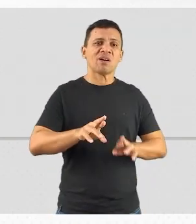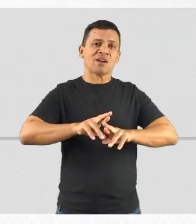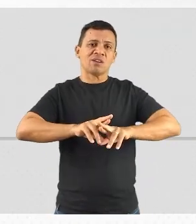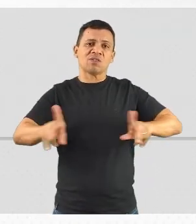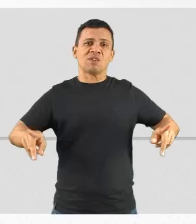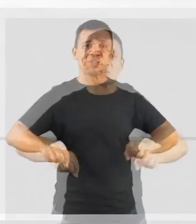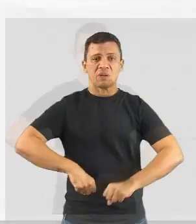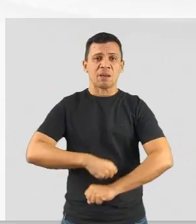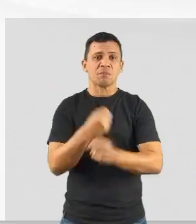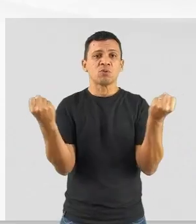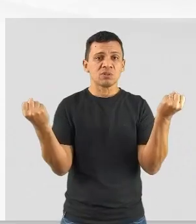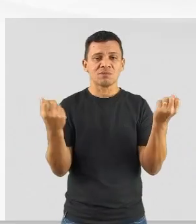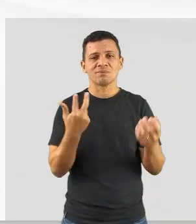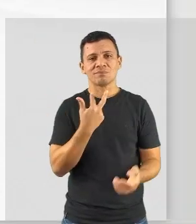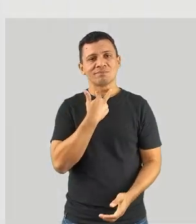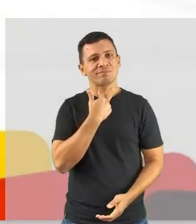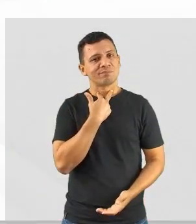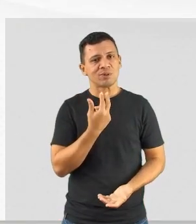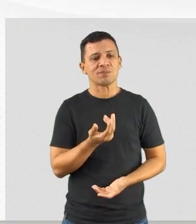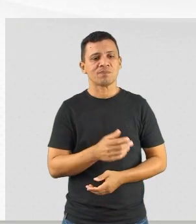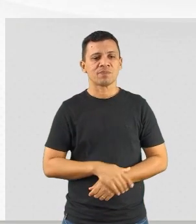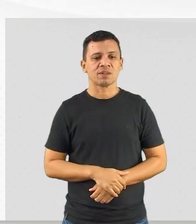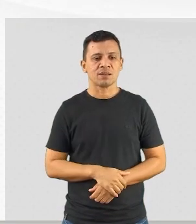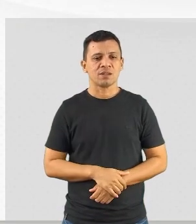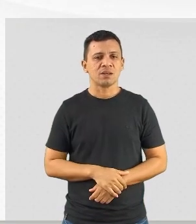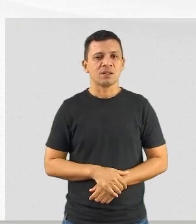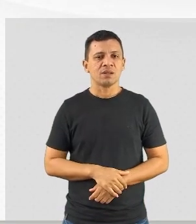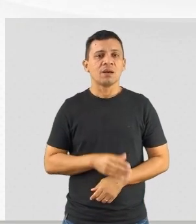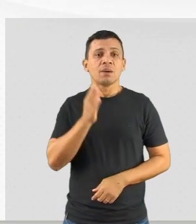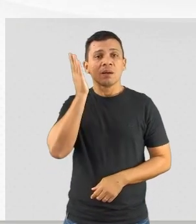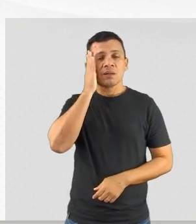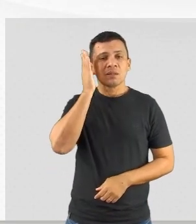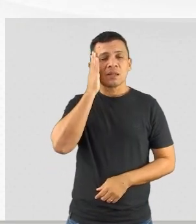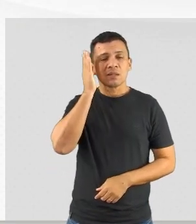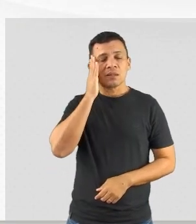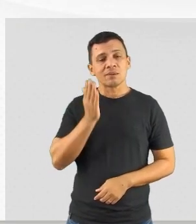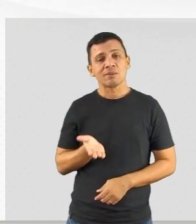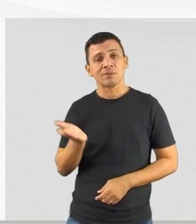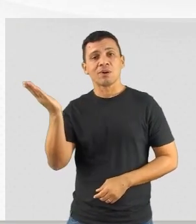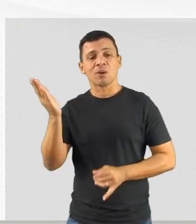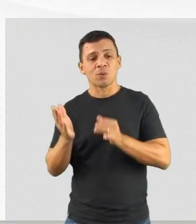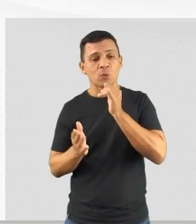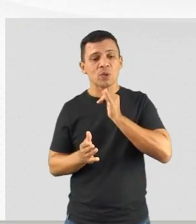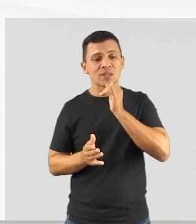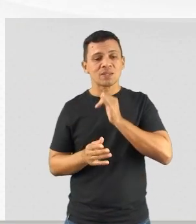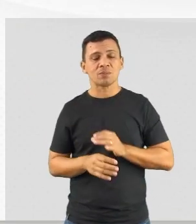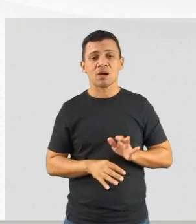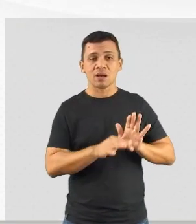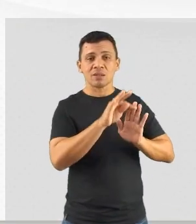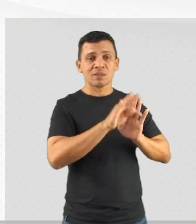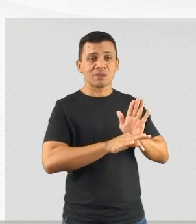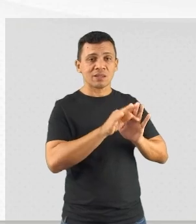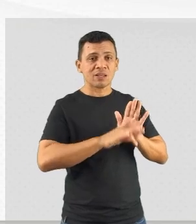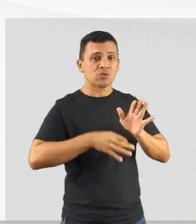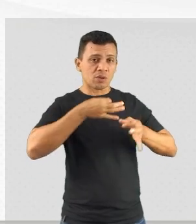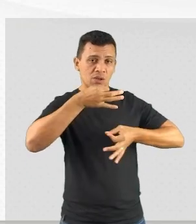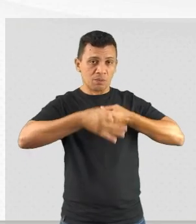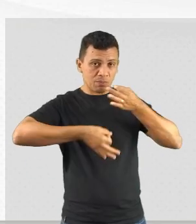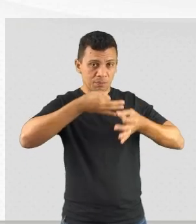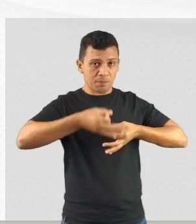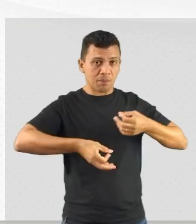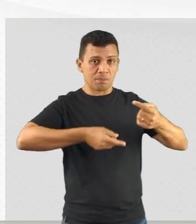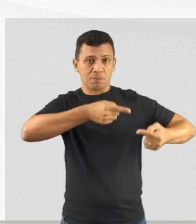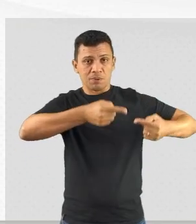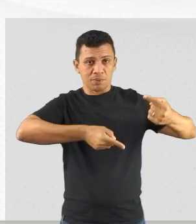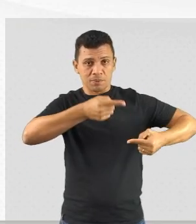nossa realidade, né? E aí, para a gente entender um pouco mais, eu coloquei um exemplo, né? Em texto dissertativo e argumentativo,